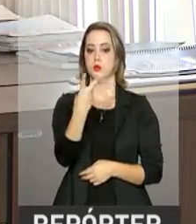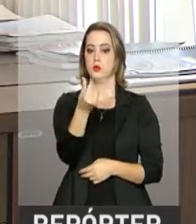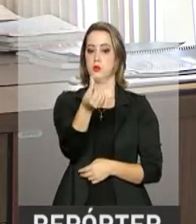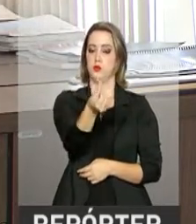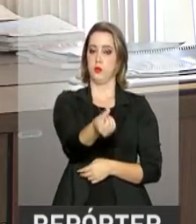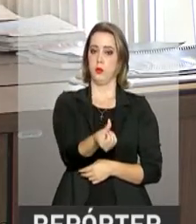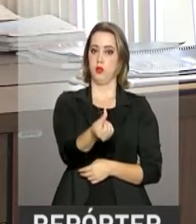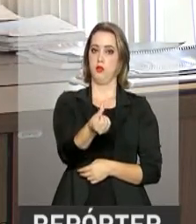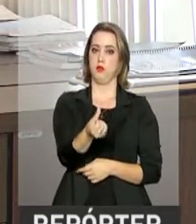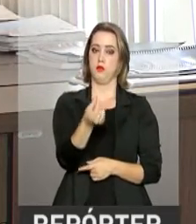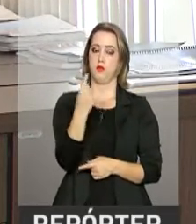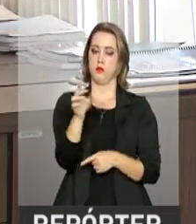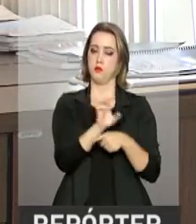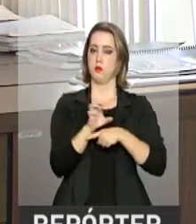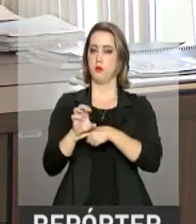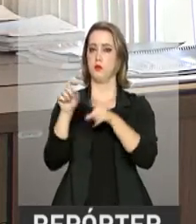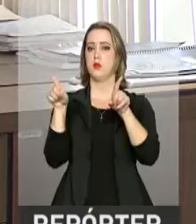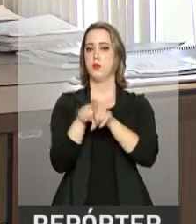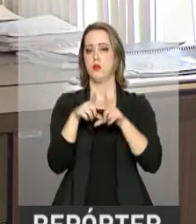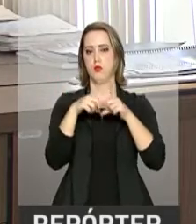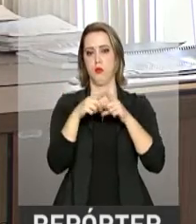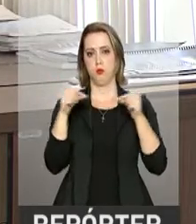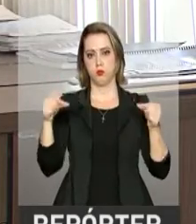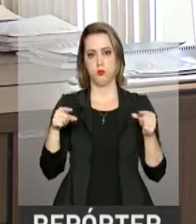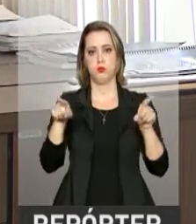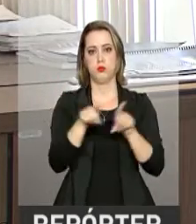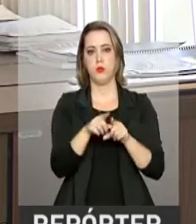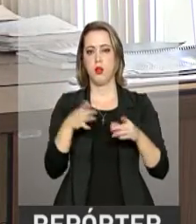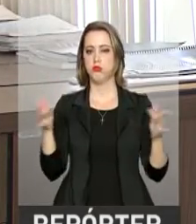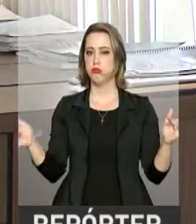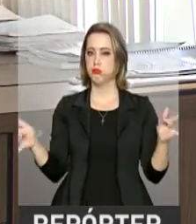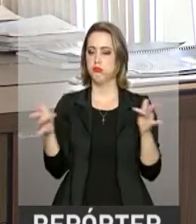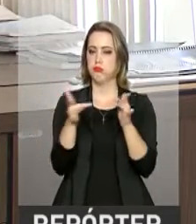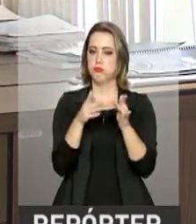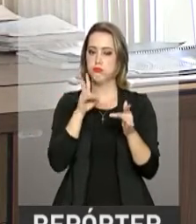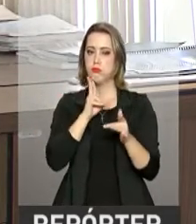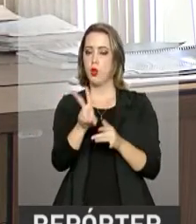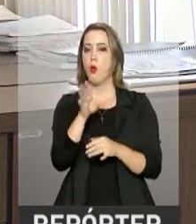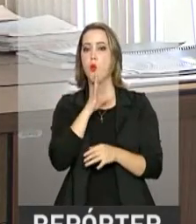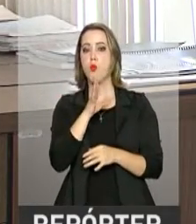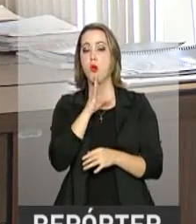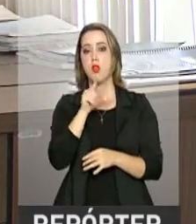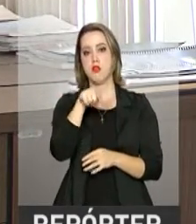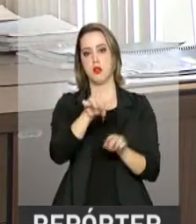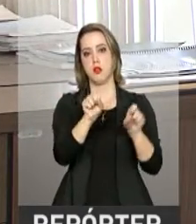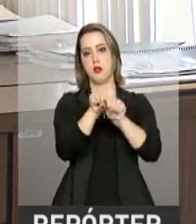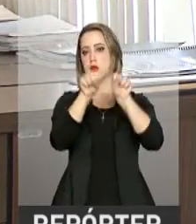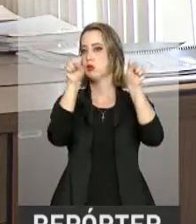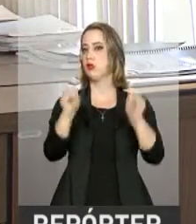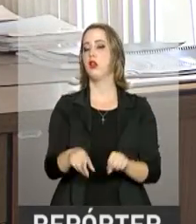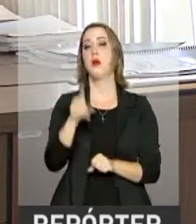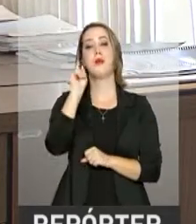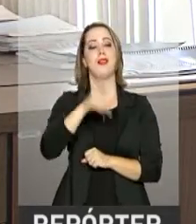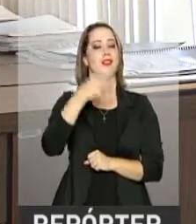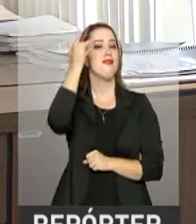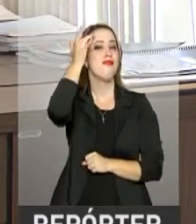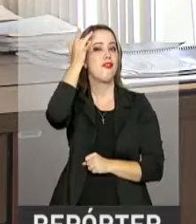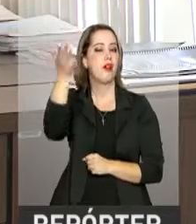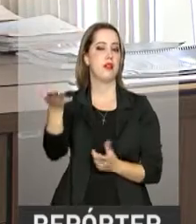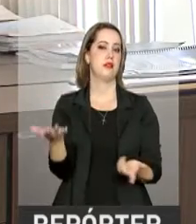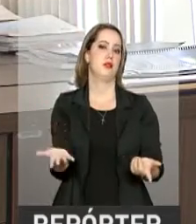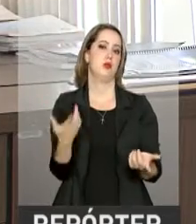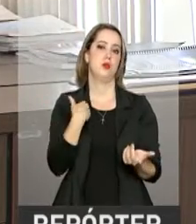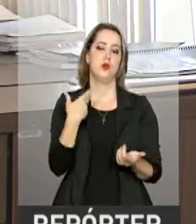e mais o distrito federal para ter o primeiro contato com o sistema ele é extremamente fácil de operar a